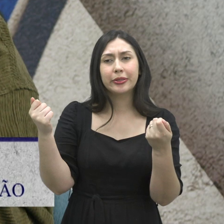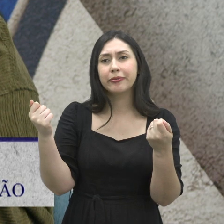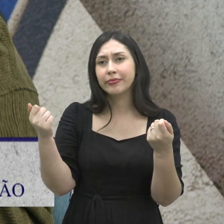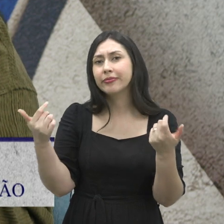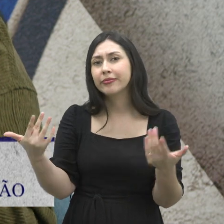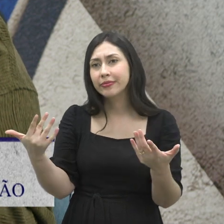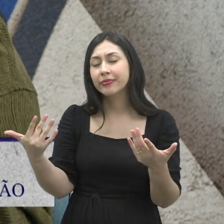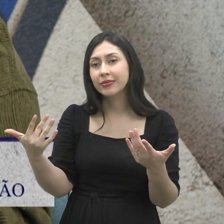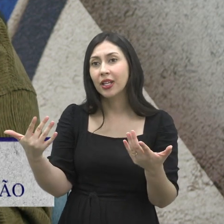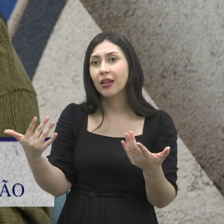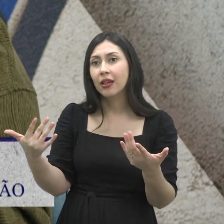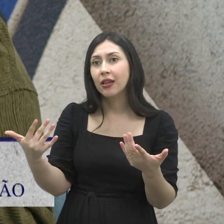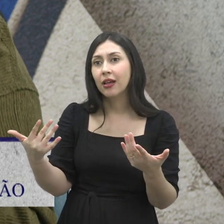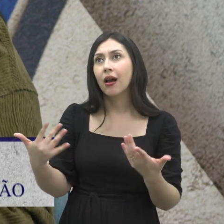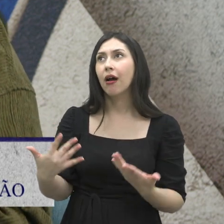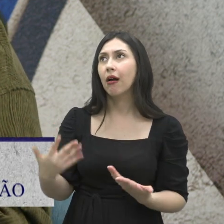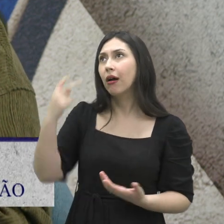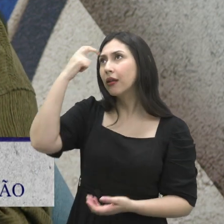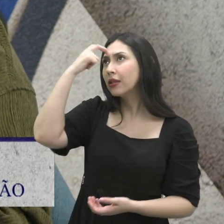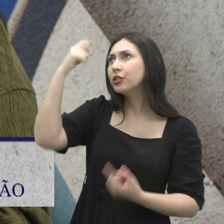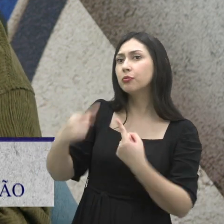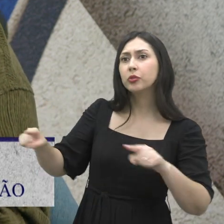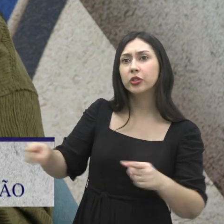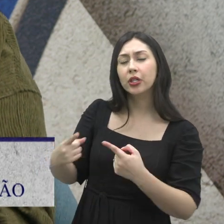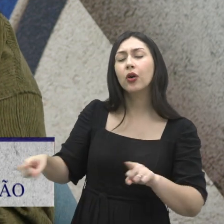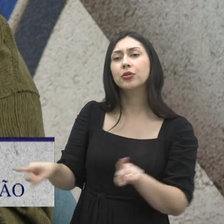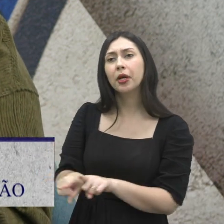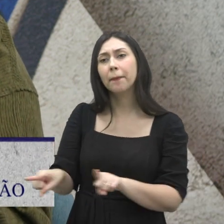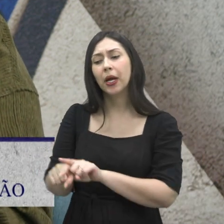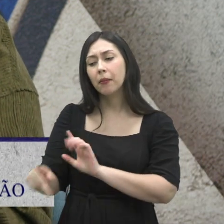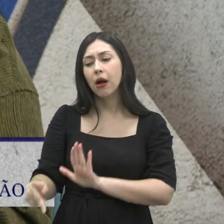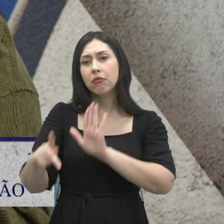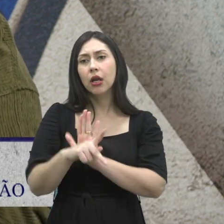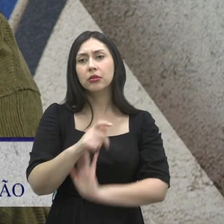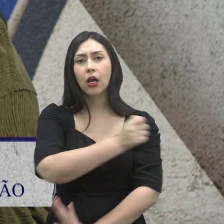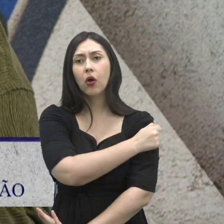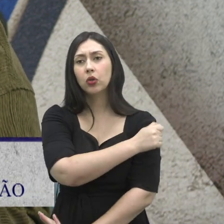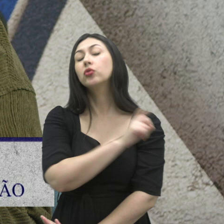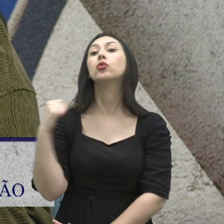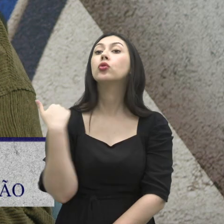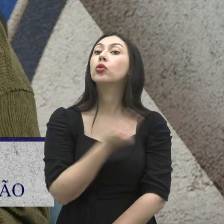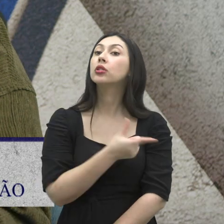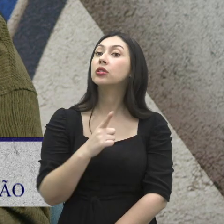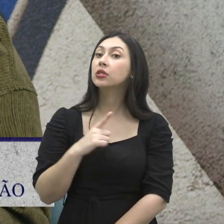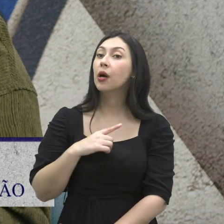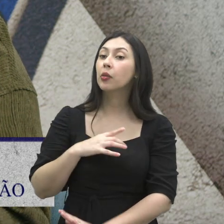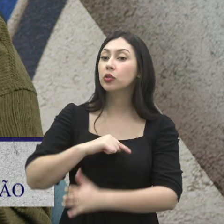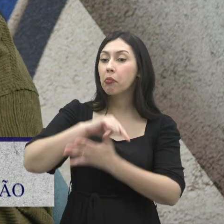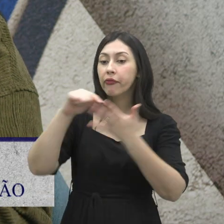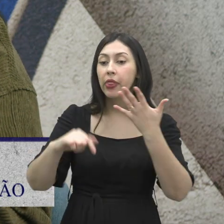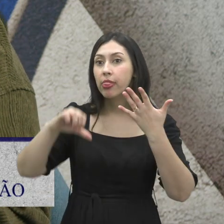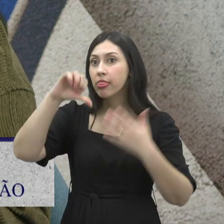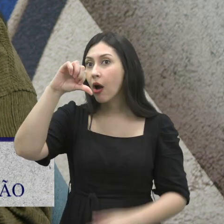né, a inteligência musical, ela pertence aos alunos também, né? A gente possui 9 tipos de inteligência, e quando